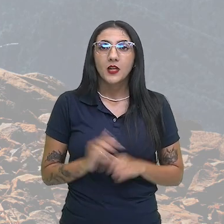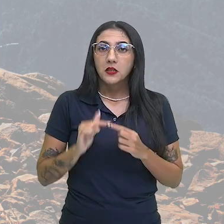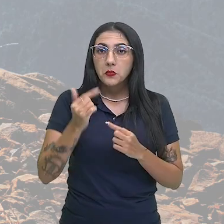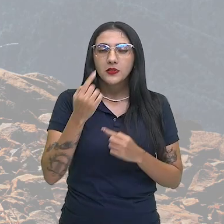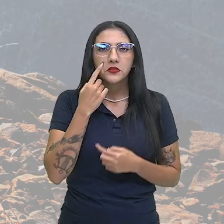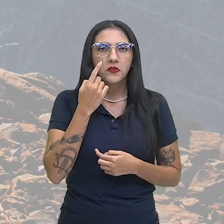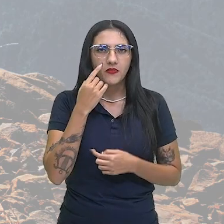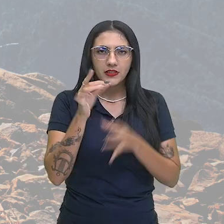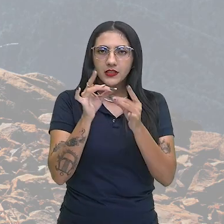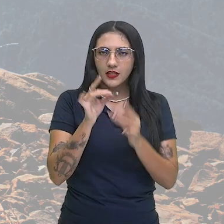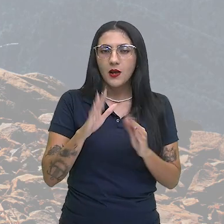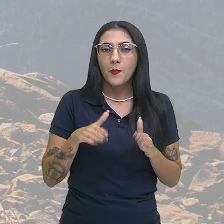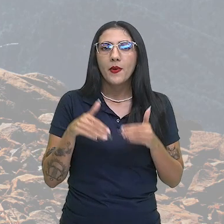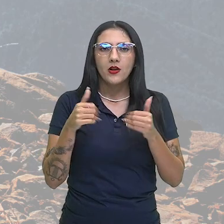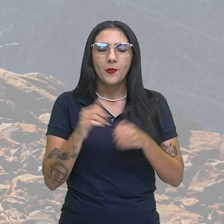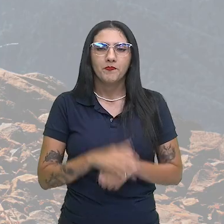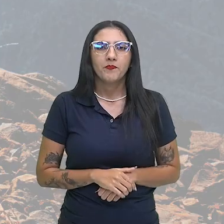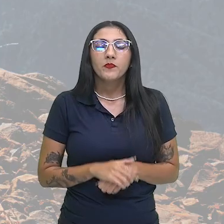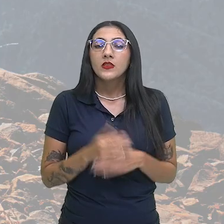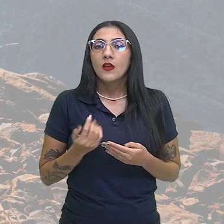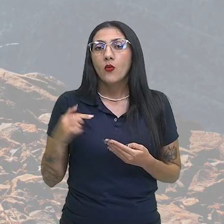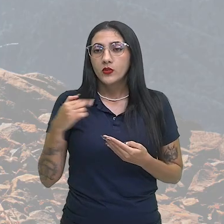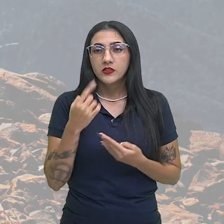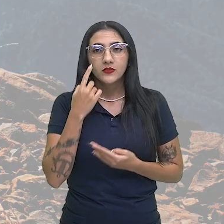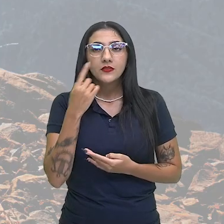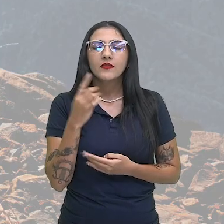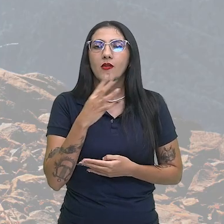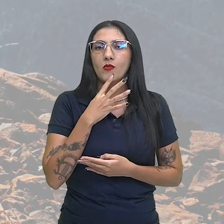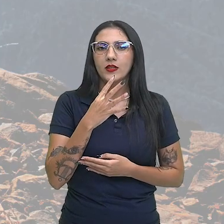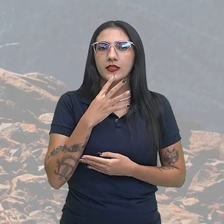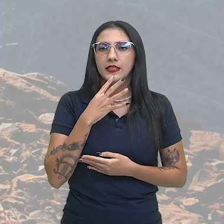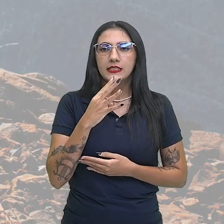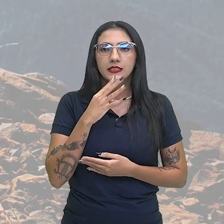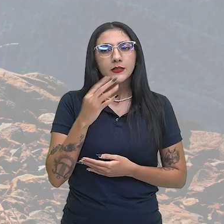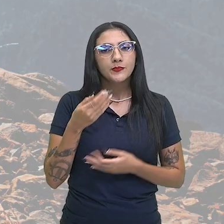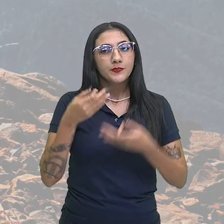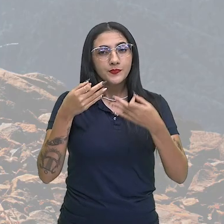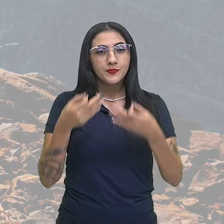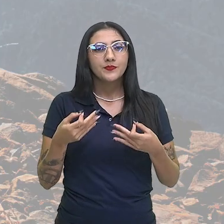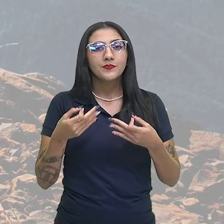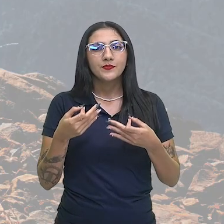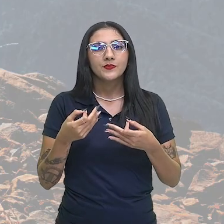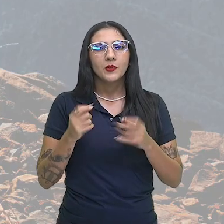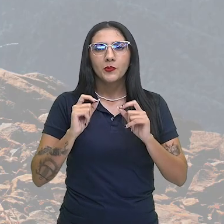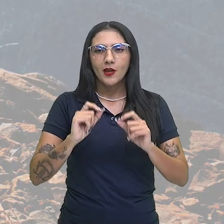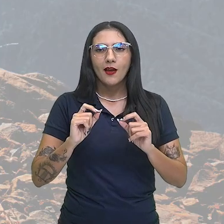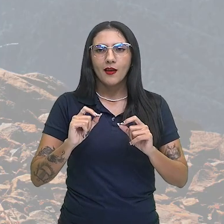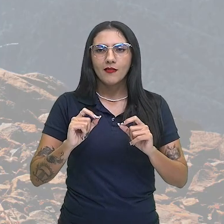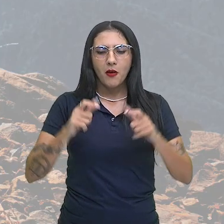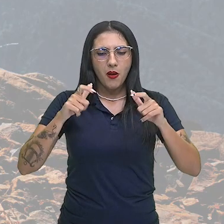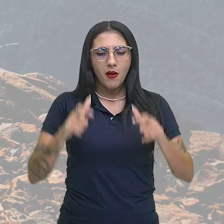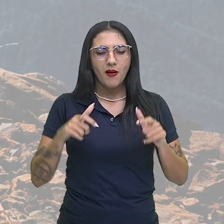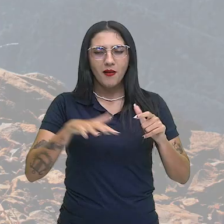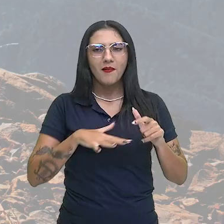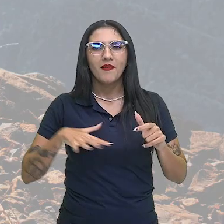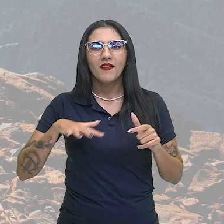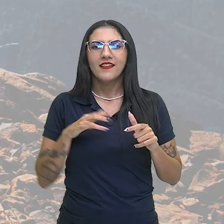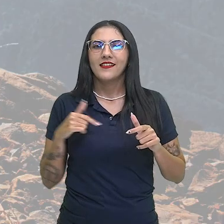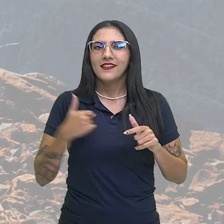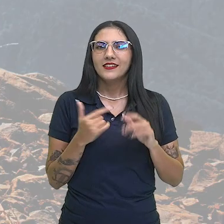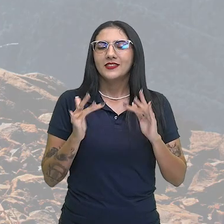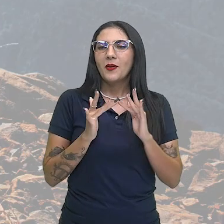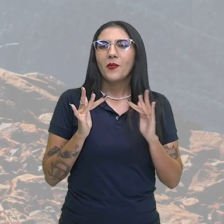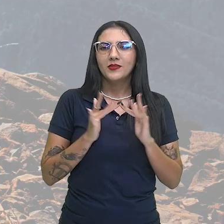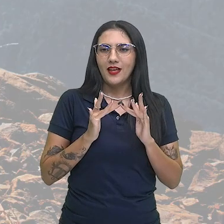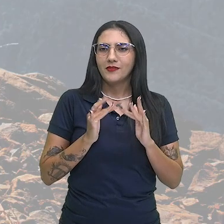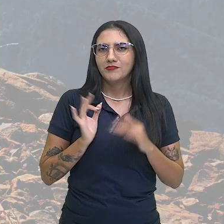pouco. E a gente vai ver que a litosfera é exatamente o chão onde a gente pisa, basicamente, né? Falando de